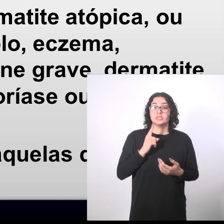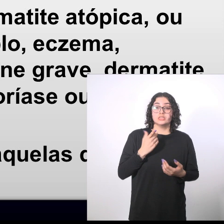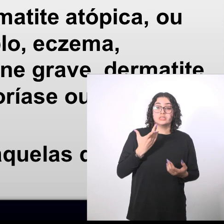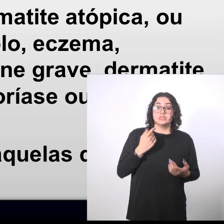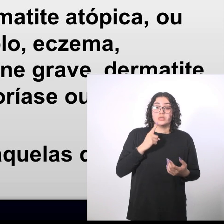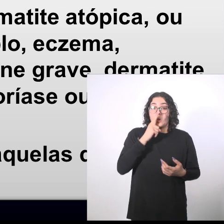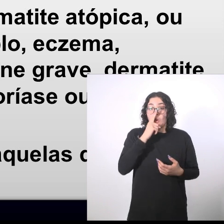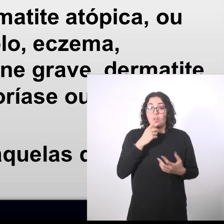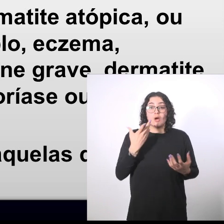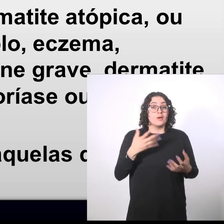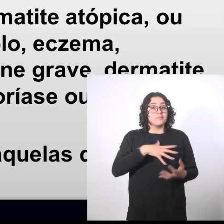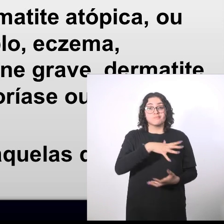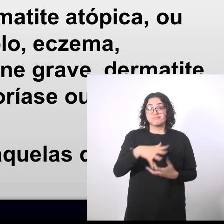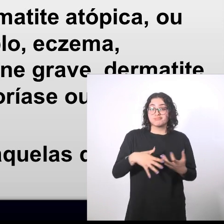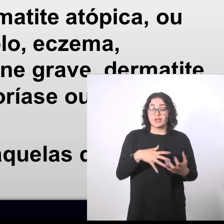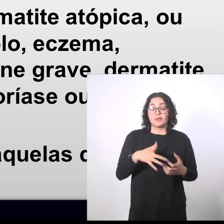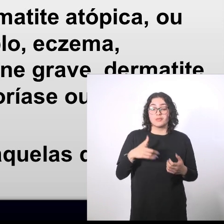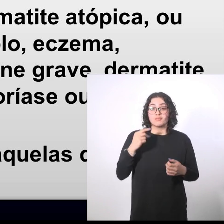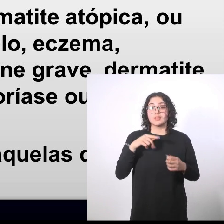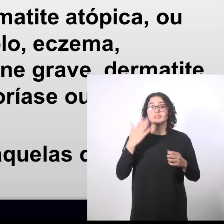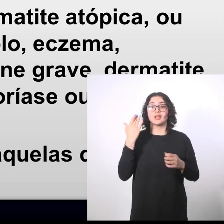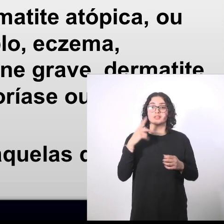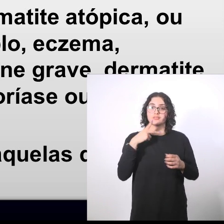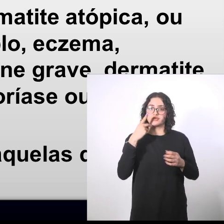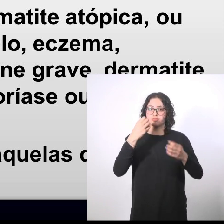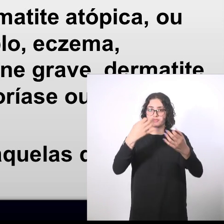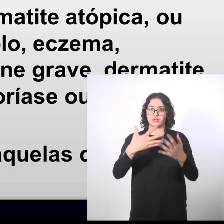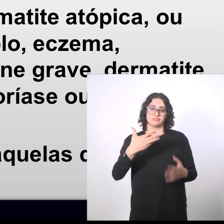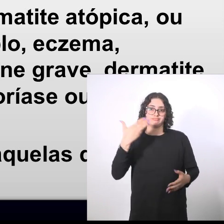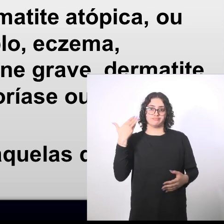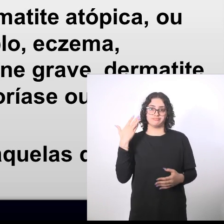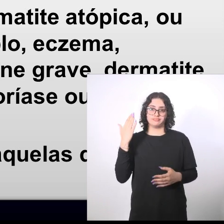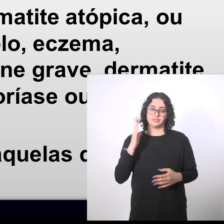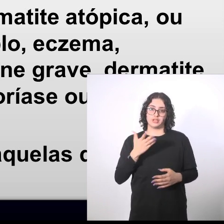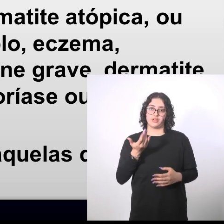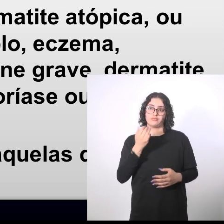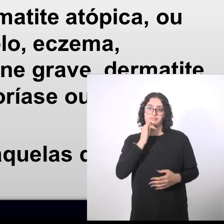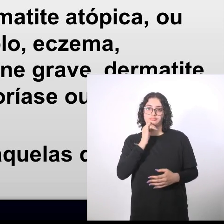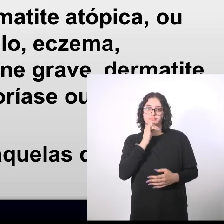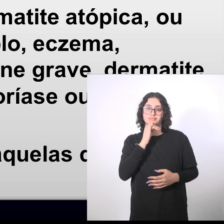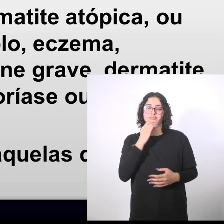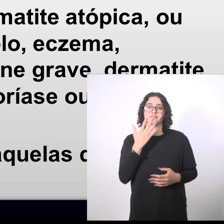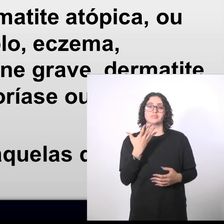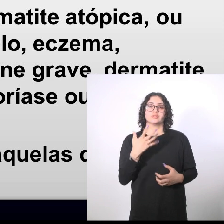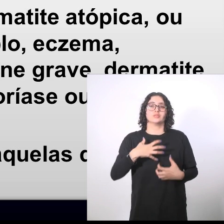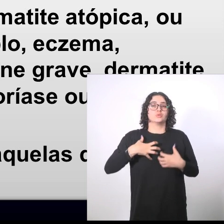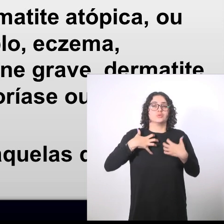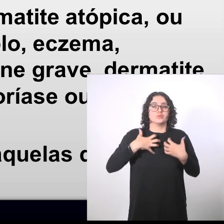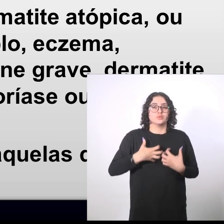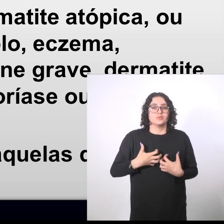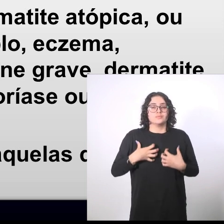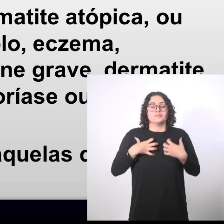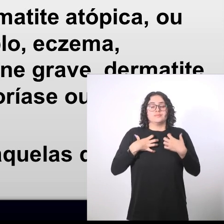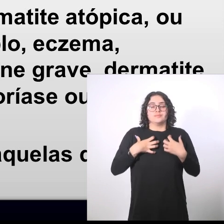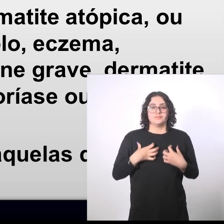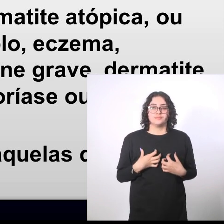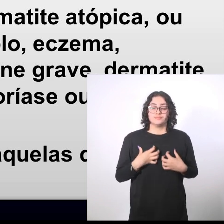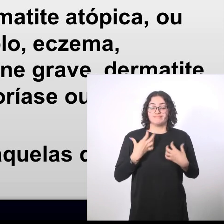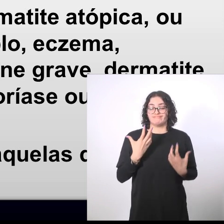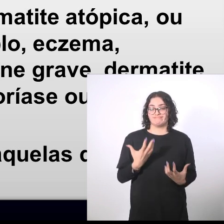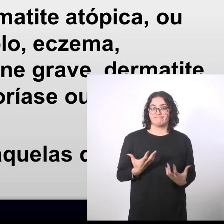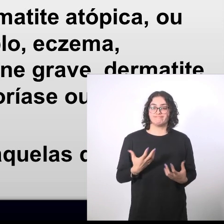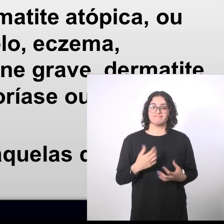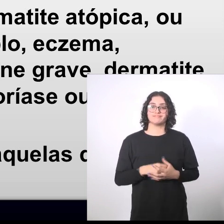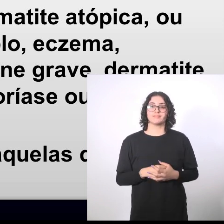inerentes à própria monkeypox, a gente descreveu há pouco essas complicações, sejam elas complicações pulmonares,